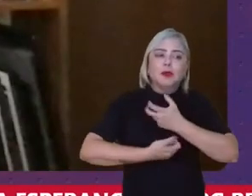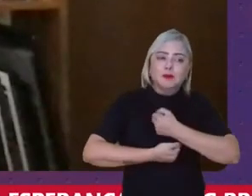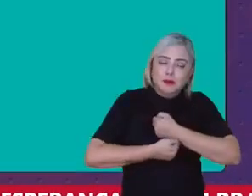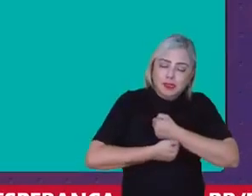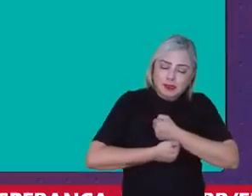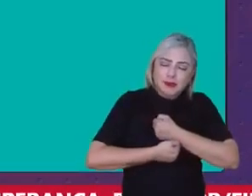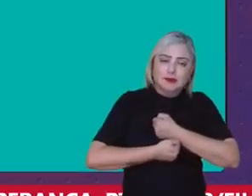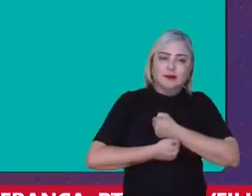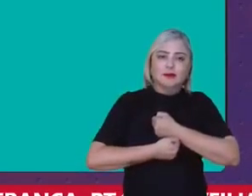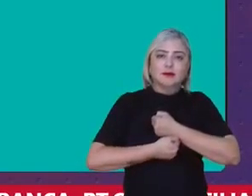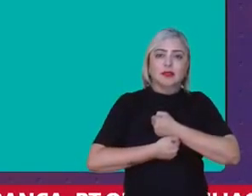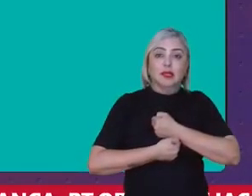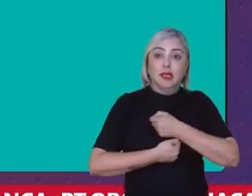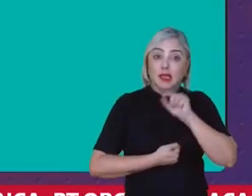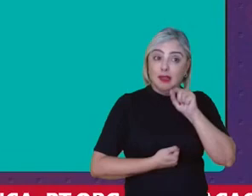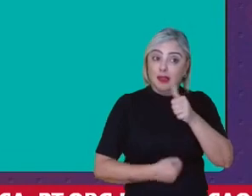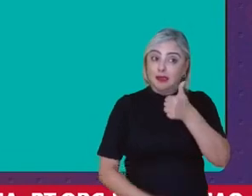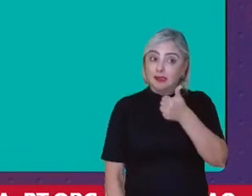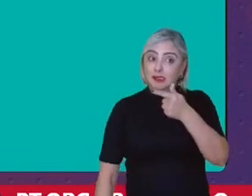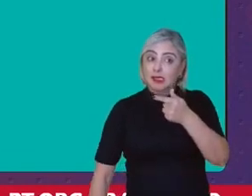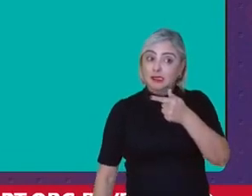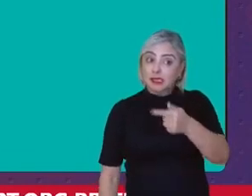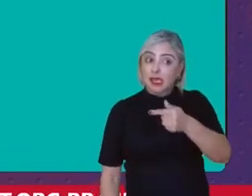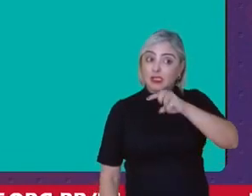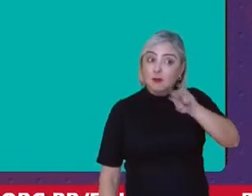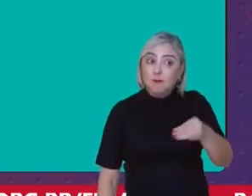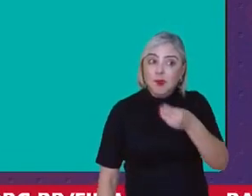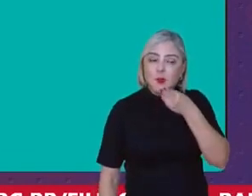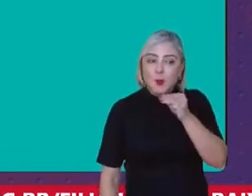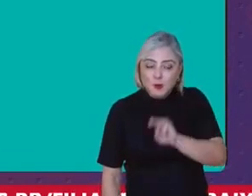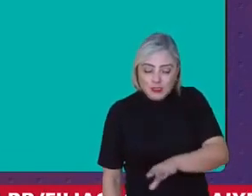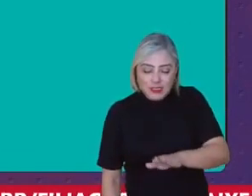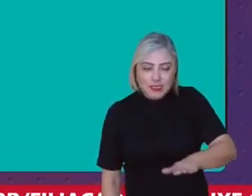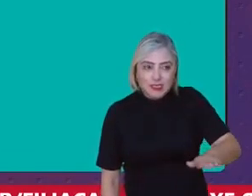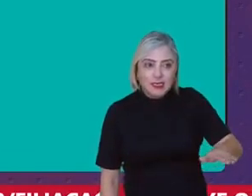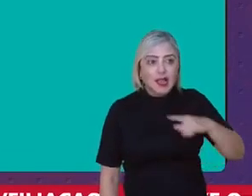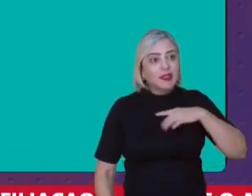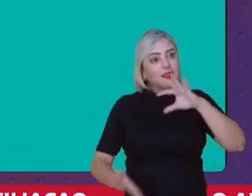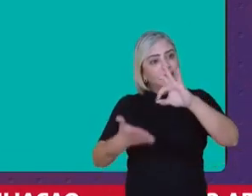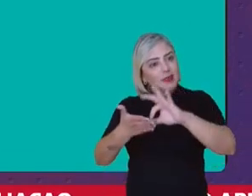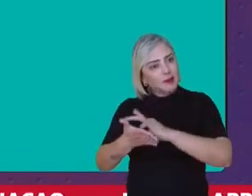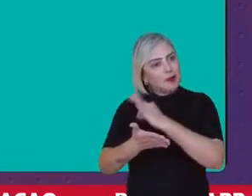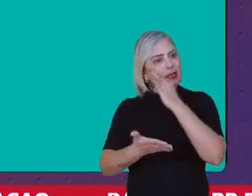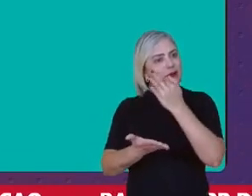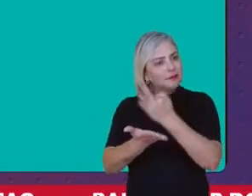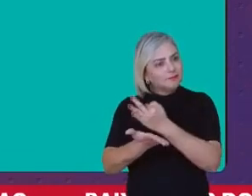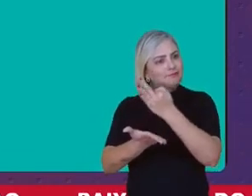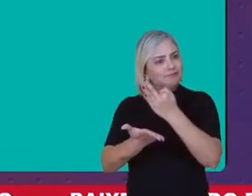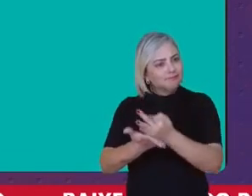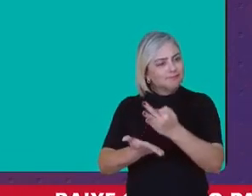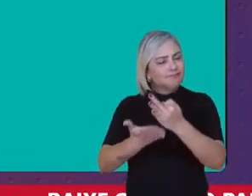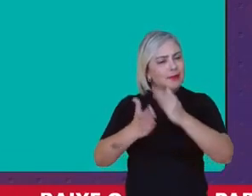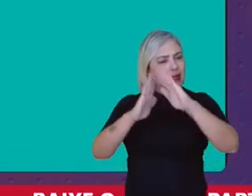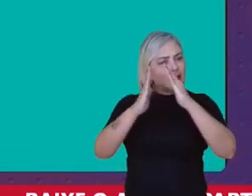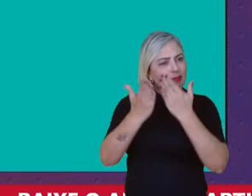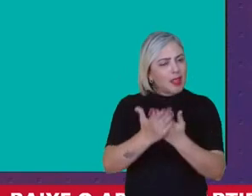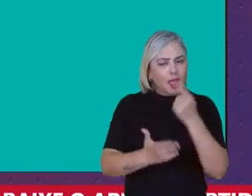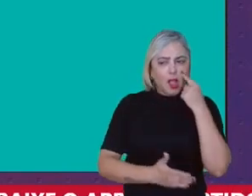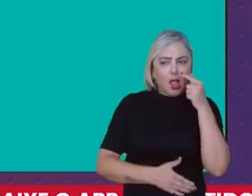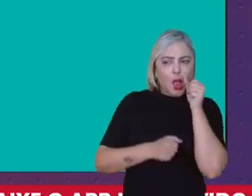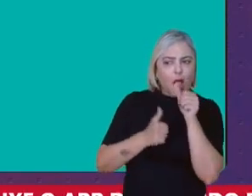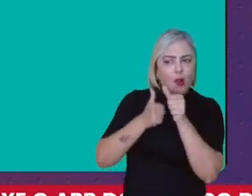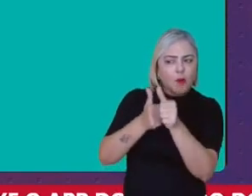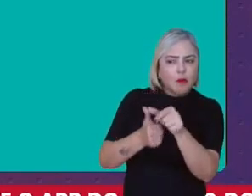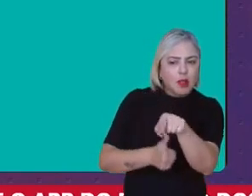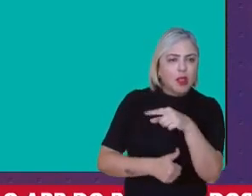né? Dessas 17 milhões de crianças, tem a matrícula e a frequência escolar acompanhada. O Bolsa Família não olha